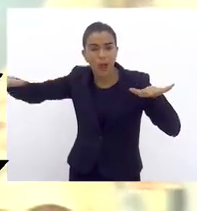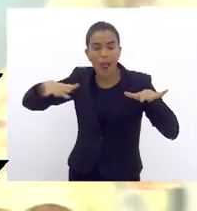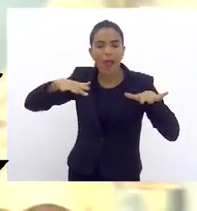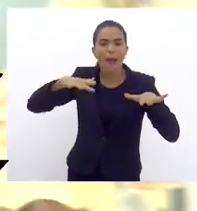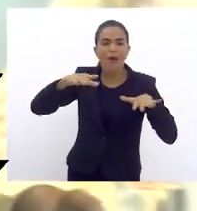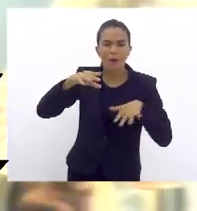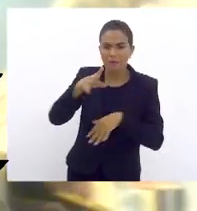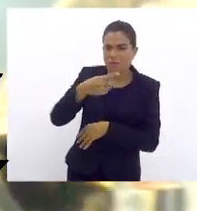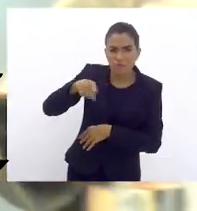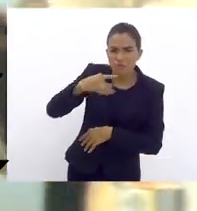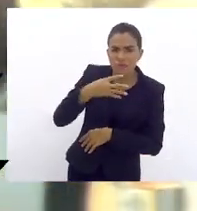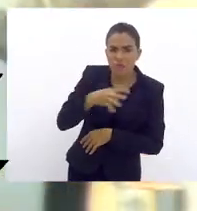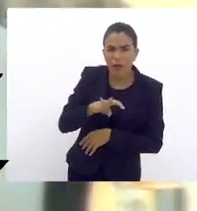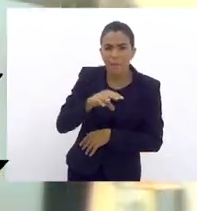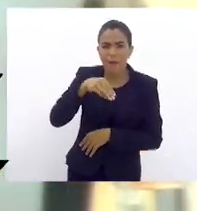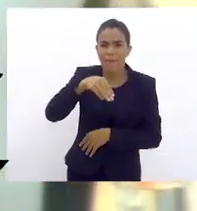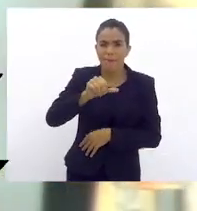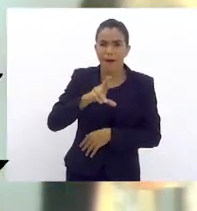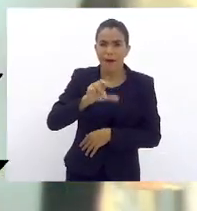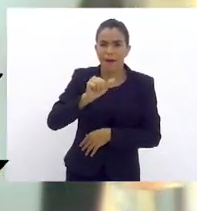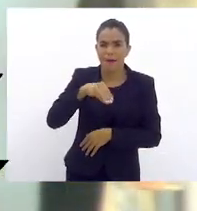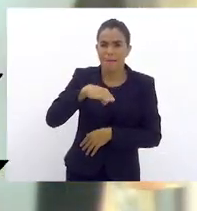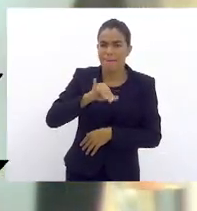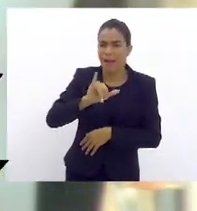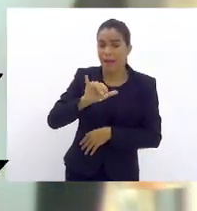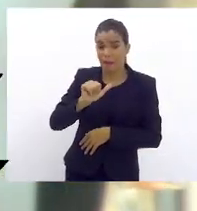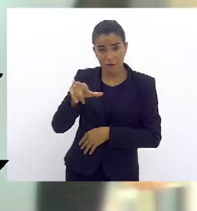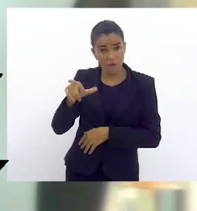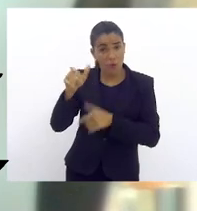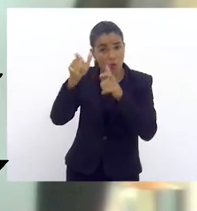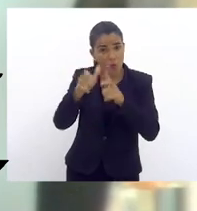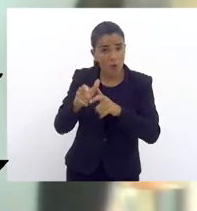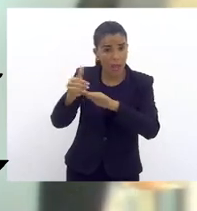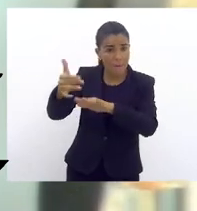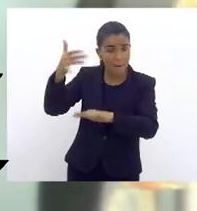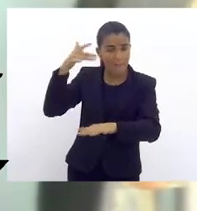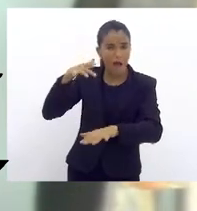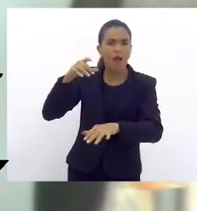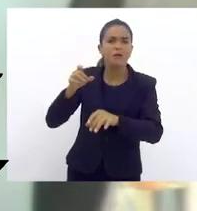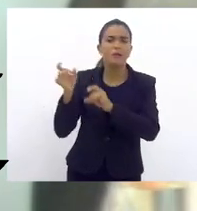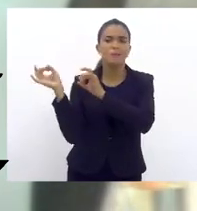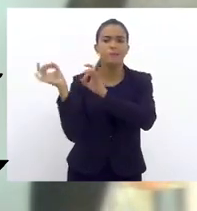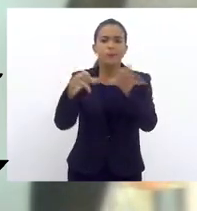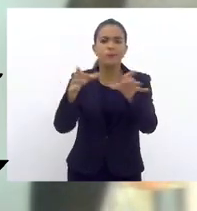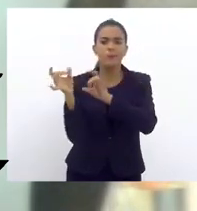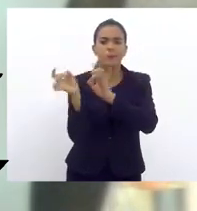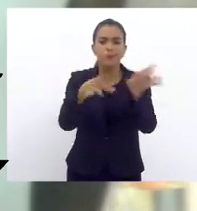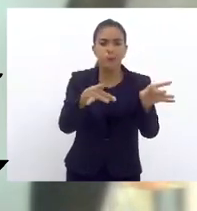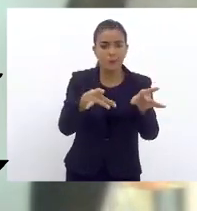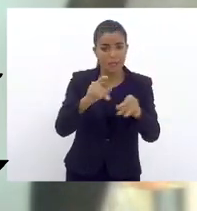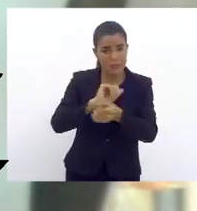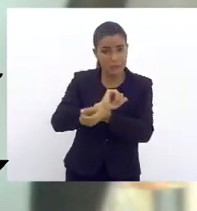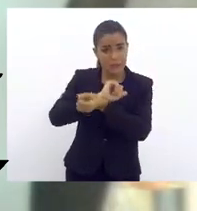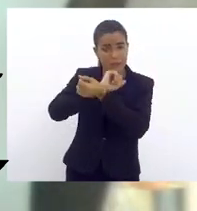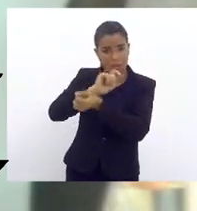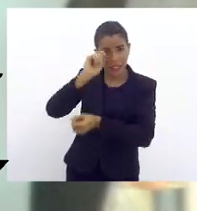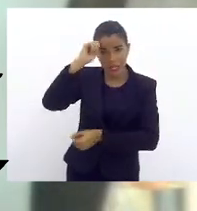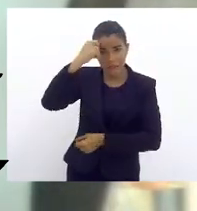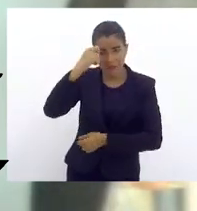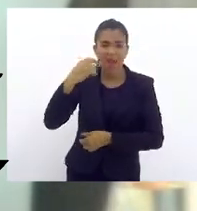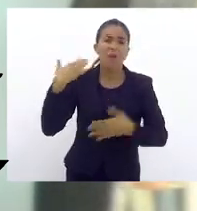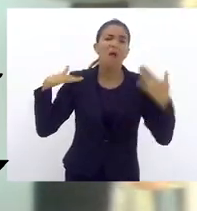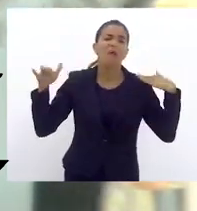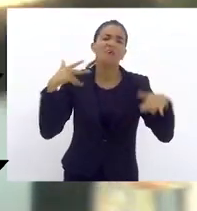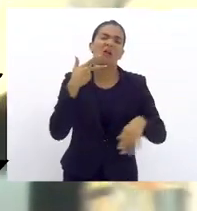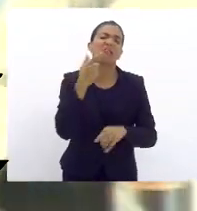a Marambaia foi um Entreposto de escravos e a Marinha tentou tirar dizendo que